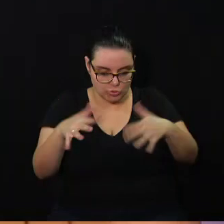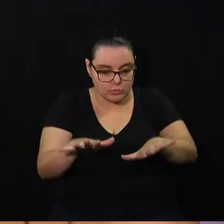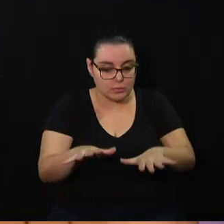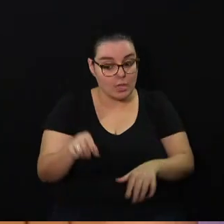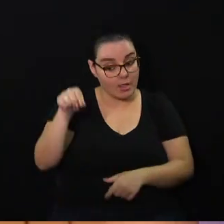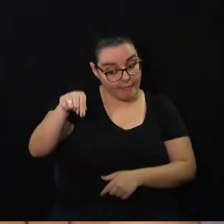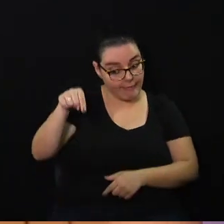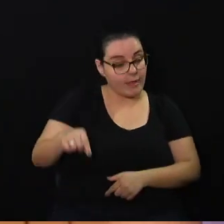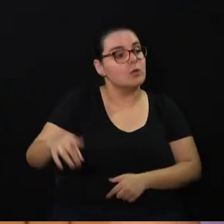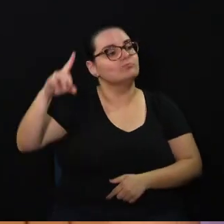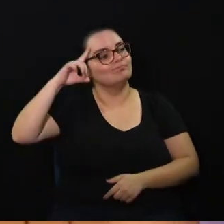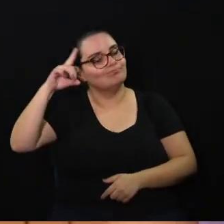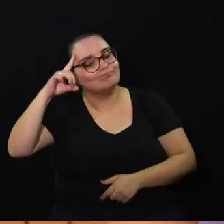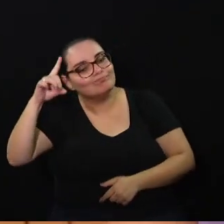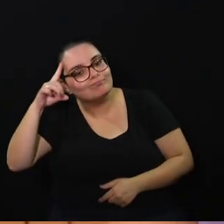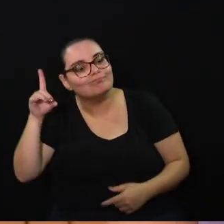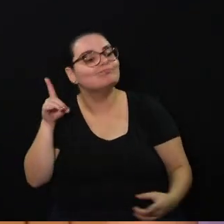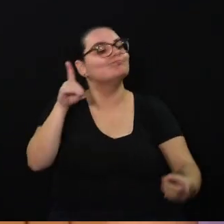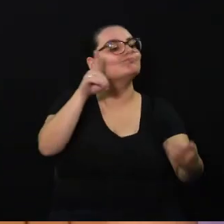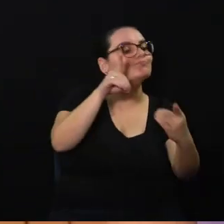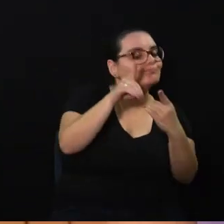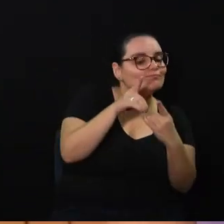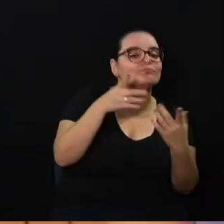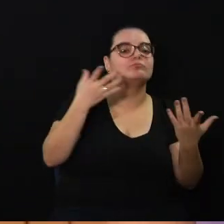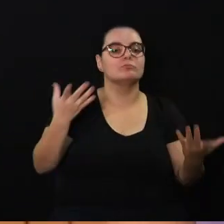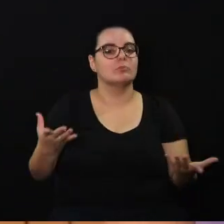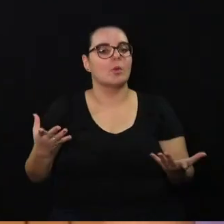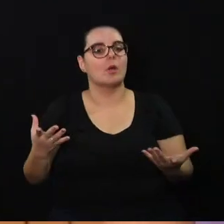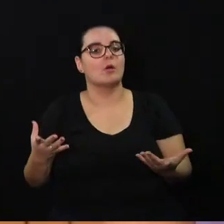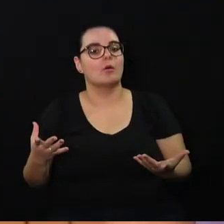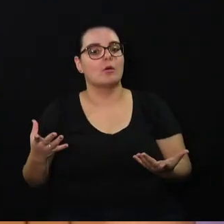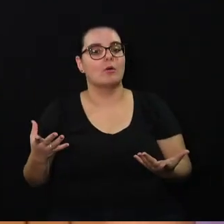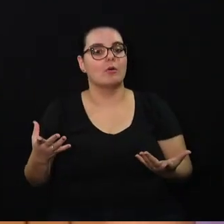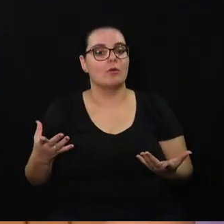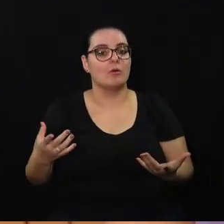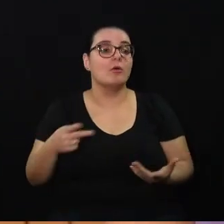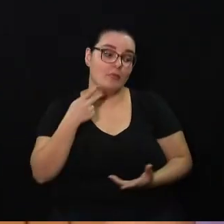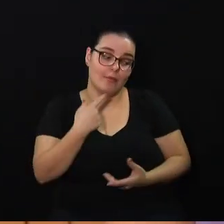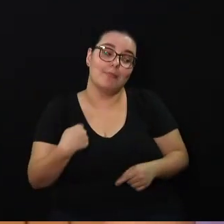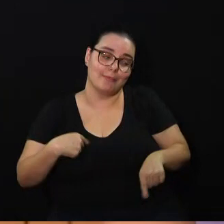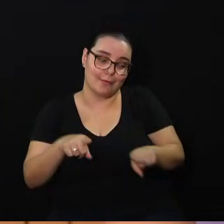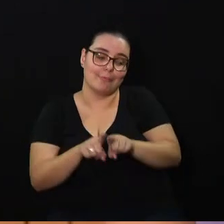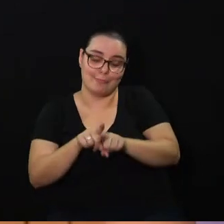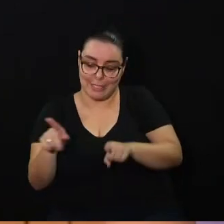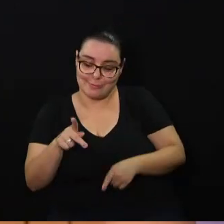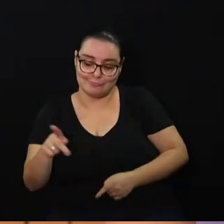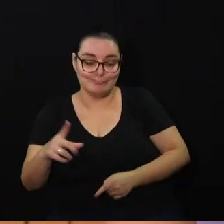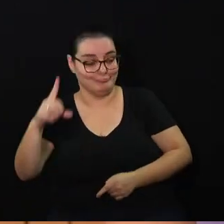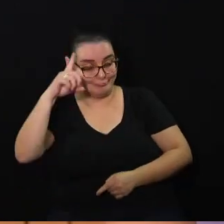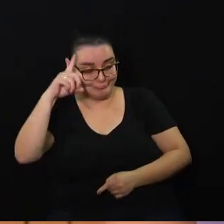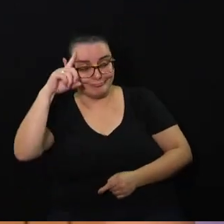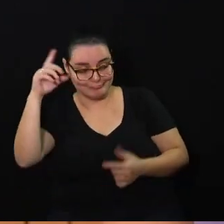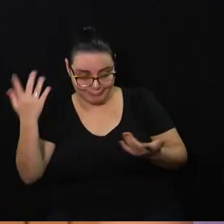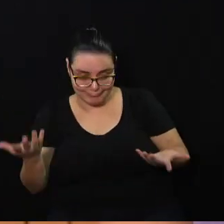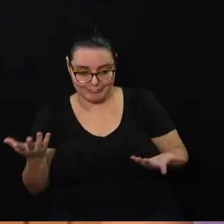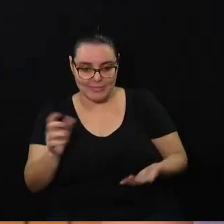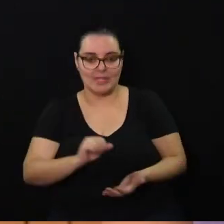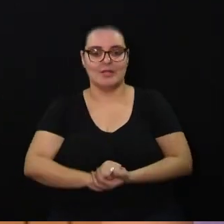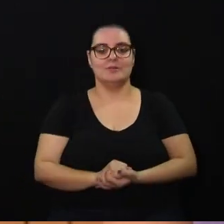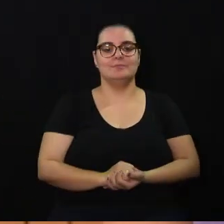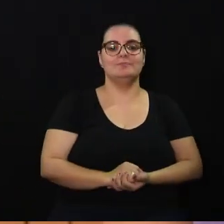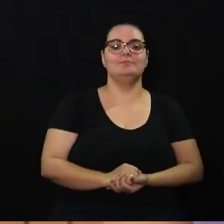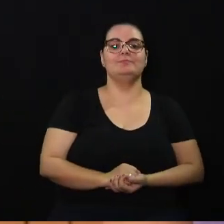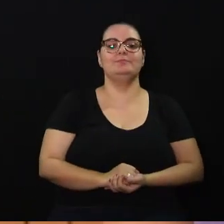ele que está lá todos os dias com aquela criança na escola falou que eu também sou professora estou lá na sala de aula todos os dias é